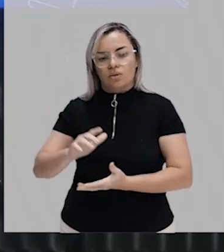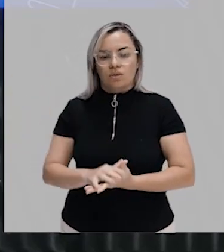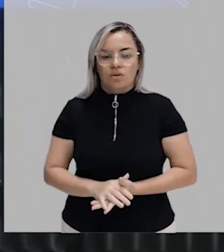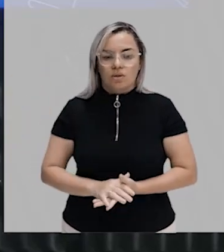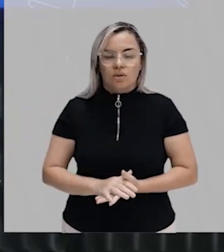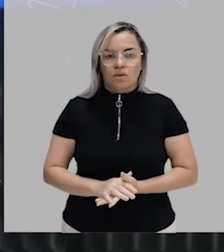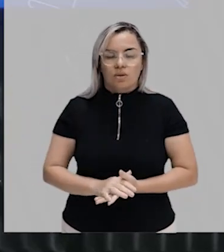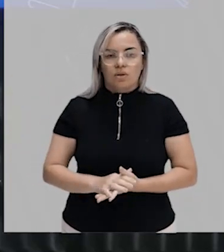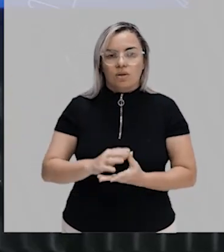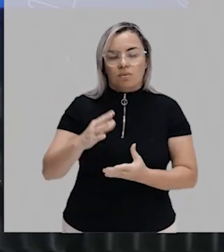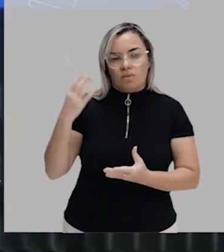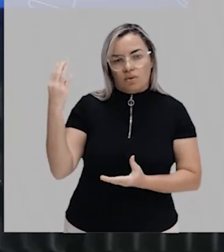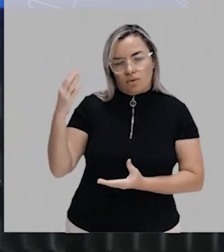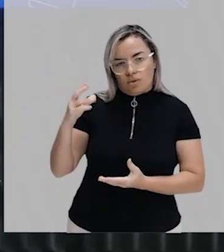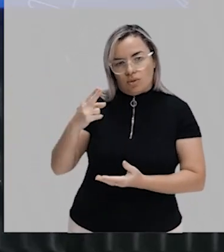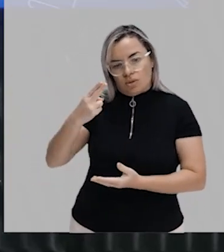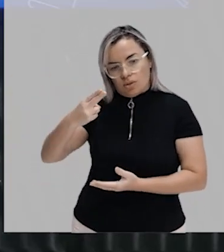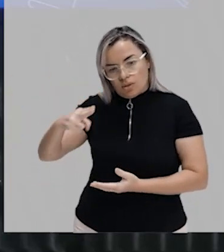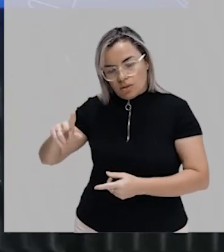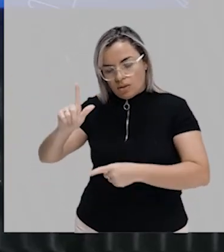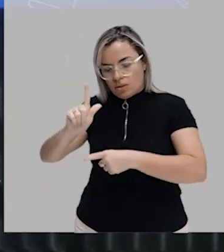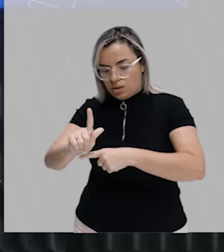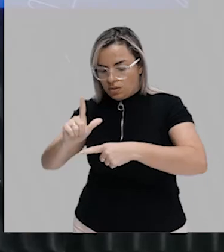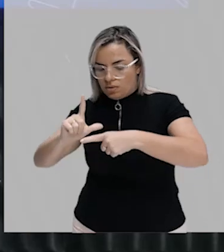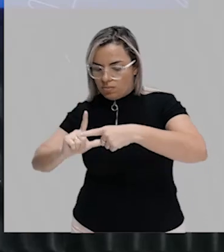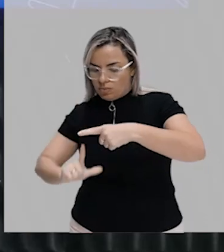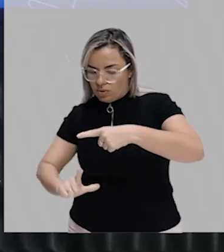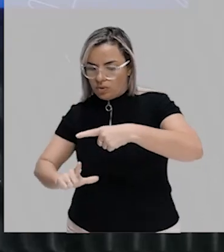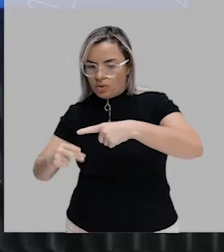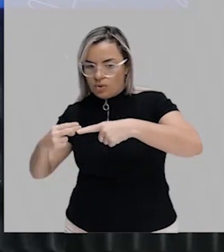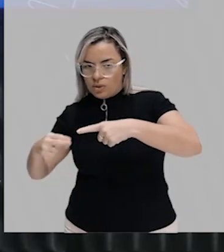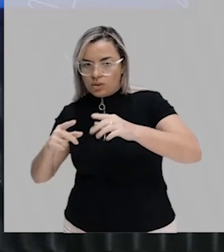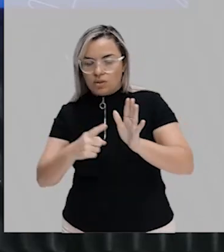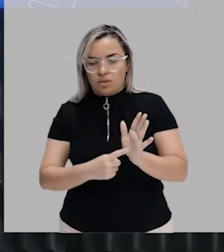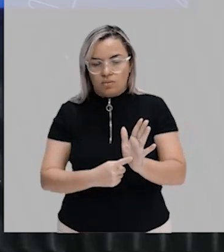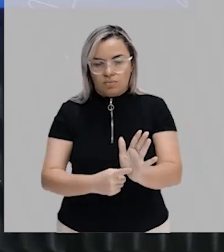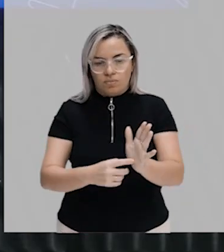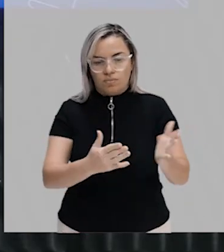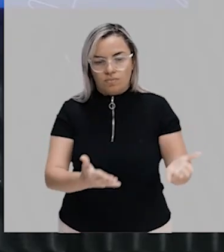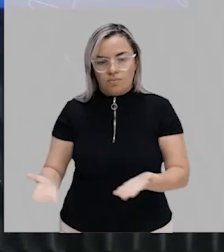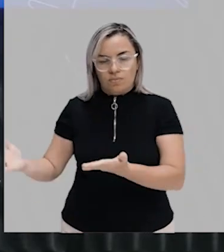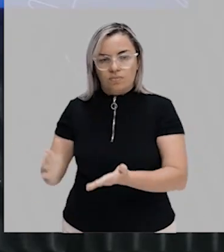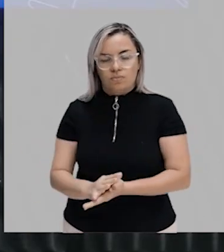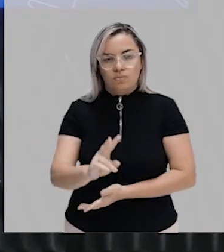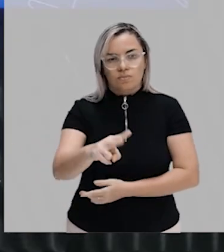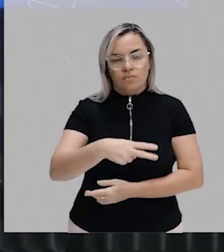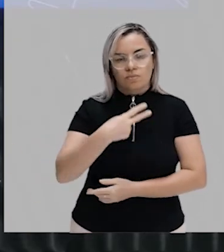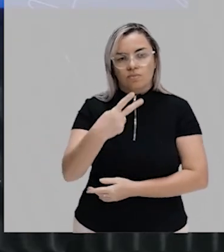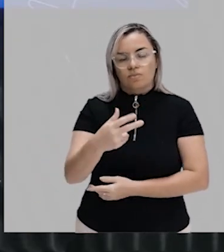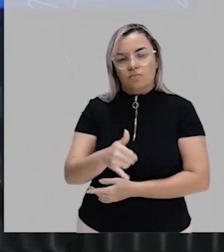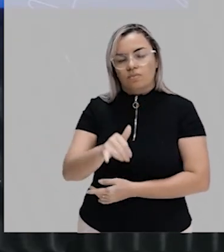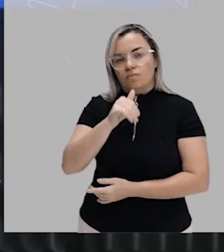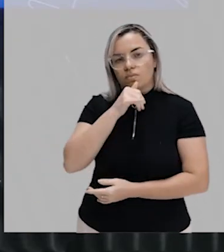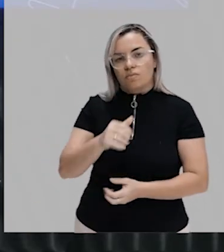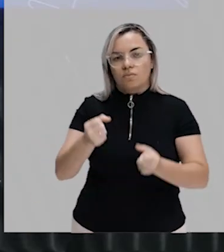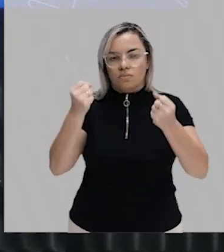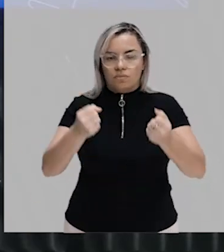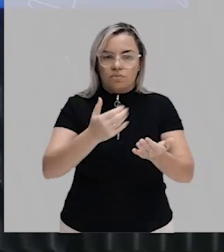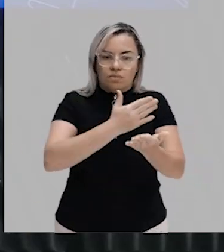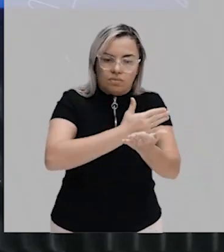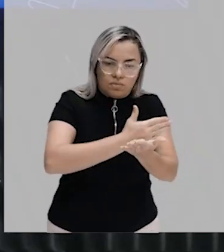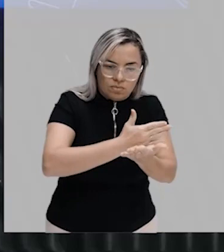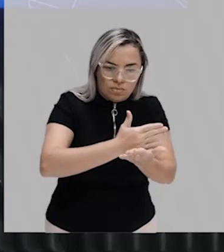concentração grama por litro, ok? E aí eu estou trazendo aqui 2 exemplos para a gente poder